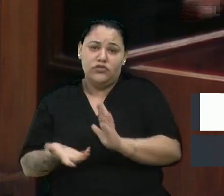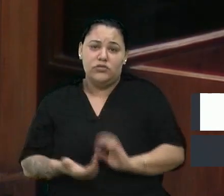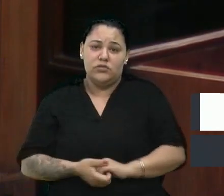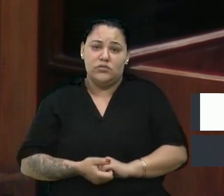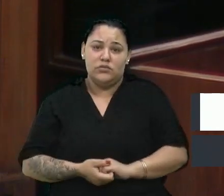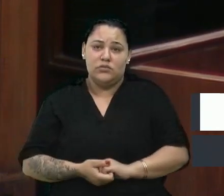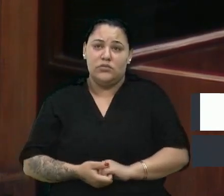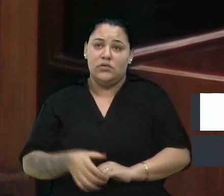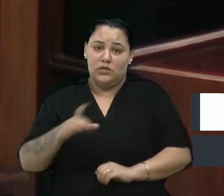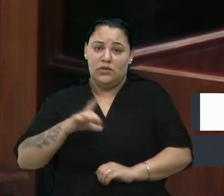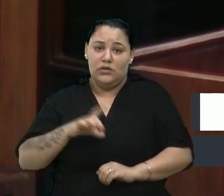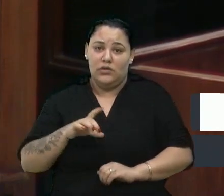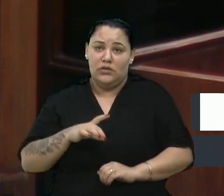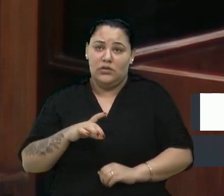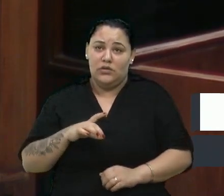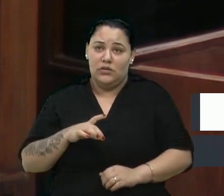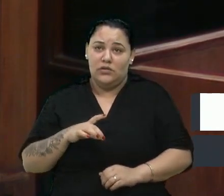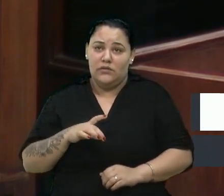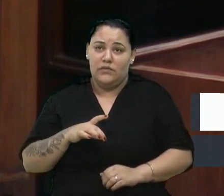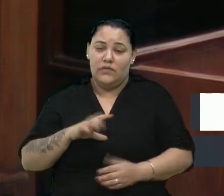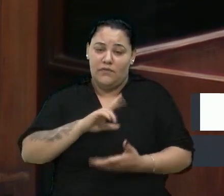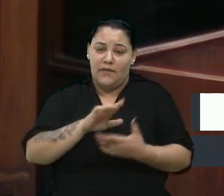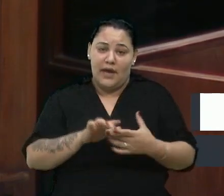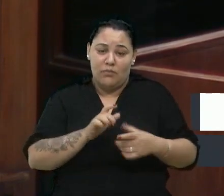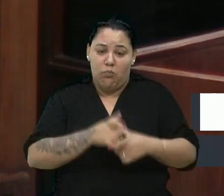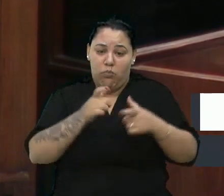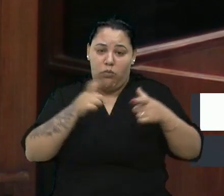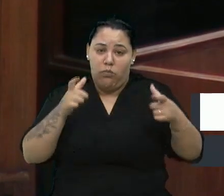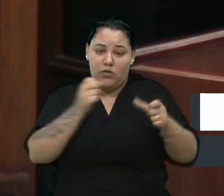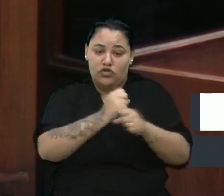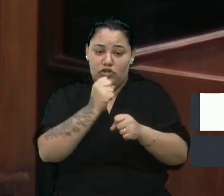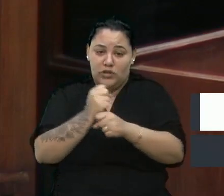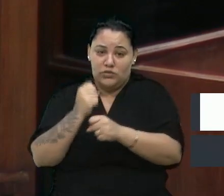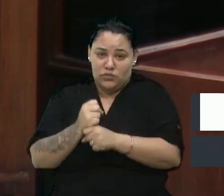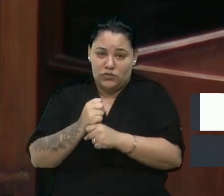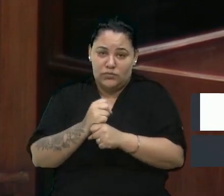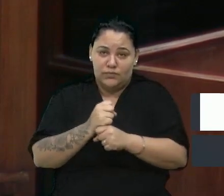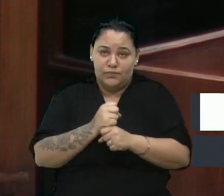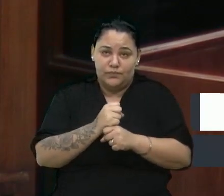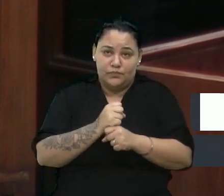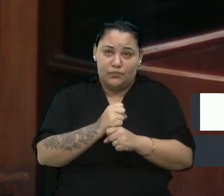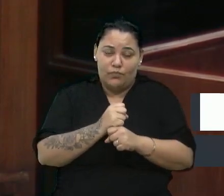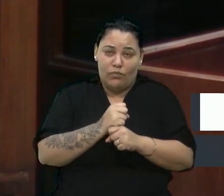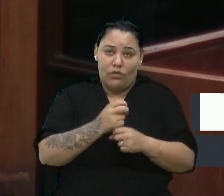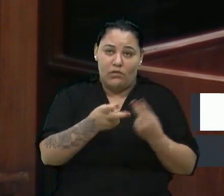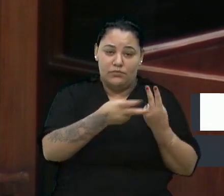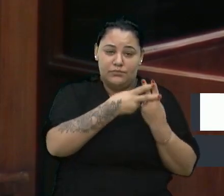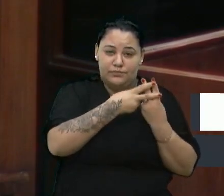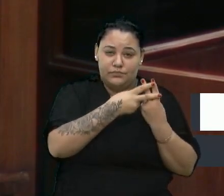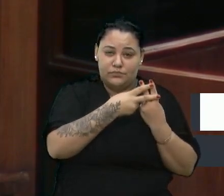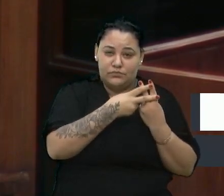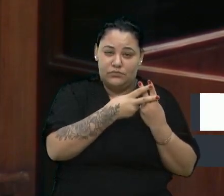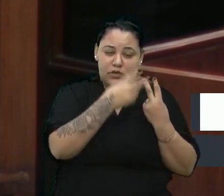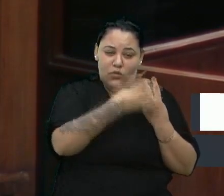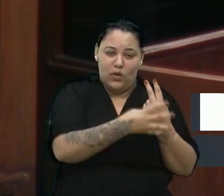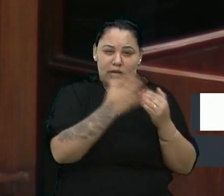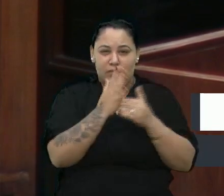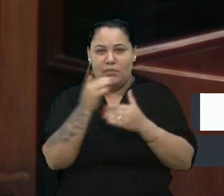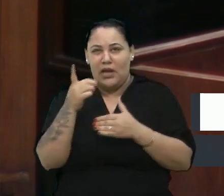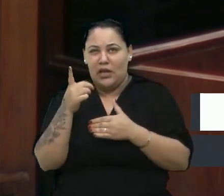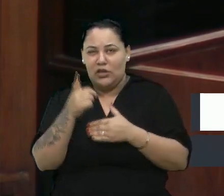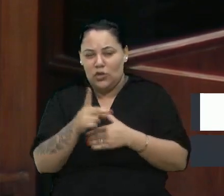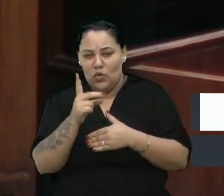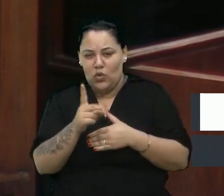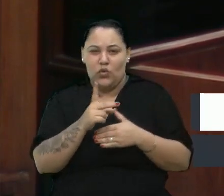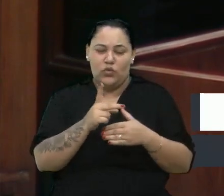Teve vários aumentos de penas, eu vou trazer todos detalhados, mas alguns aumentaram de 4 para 12, outros aumentaram